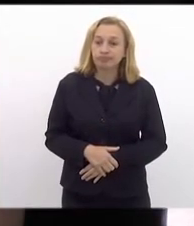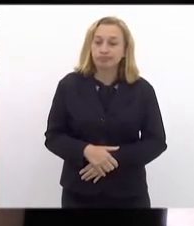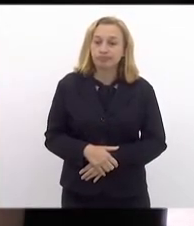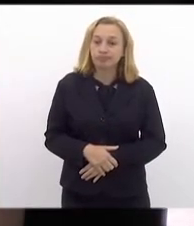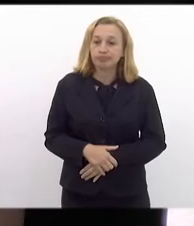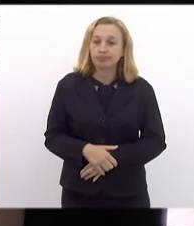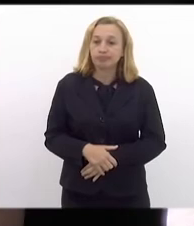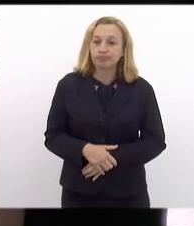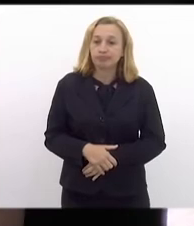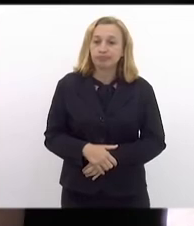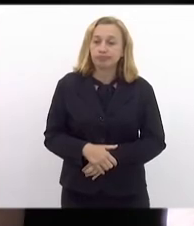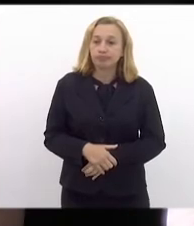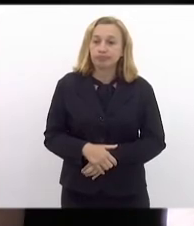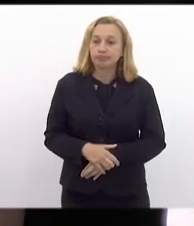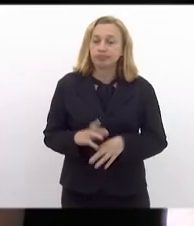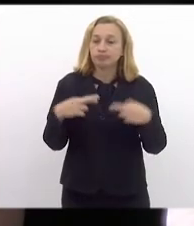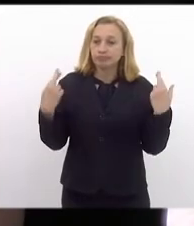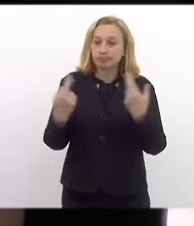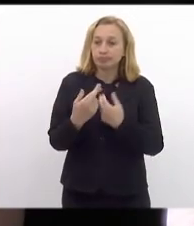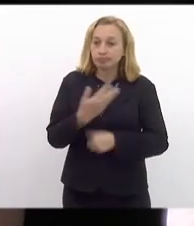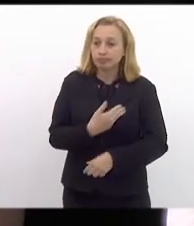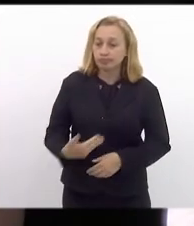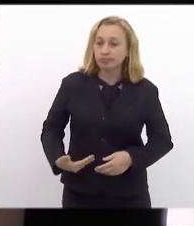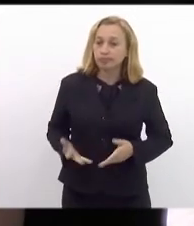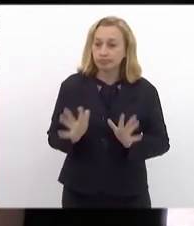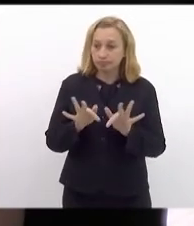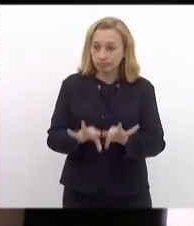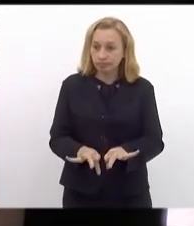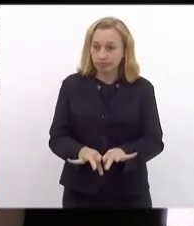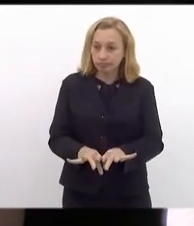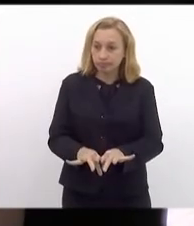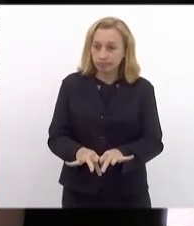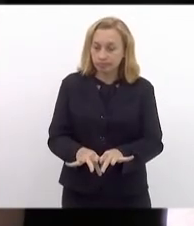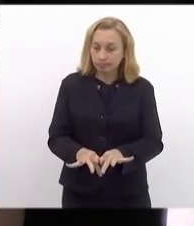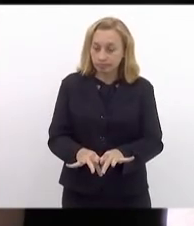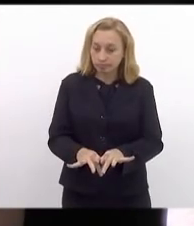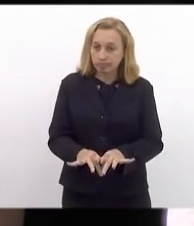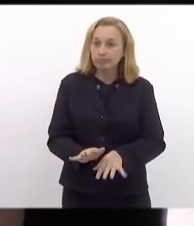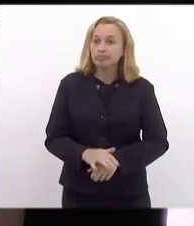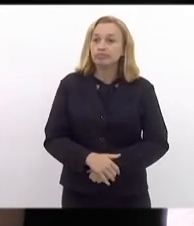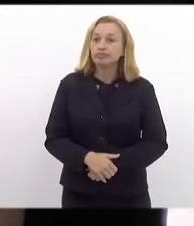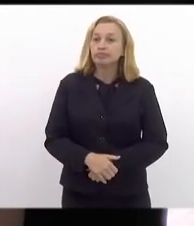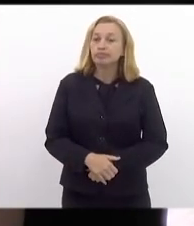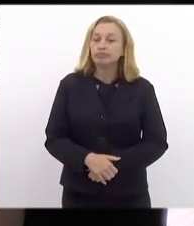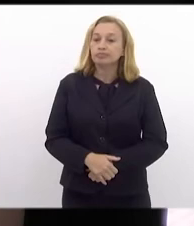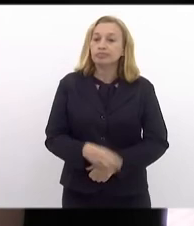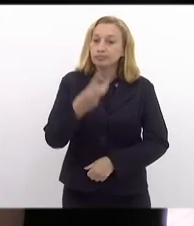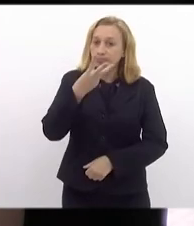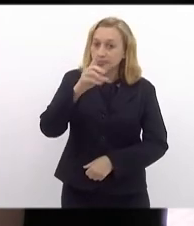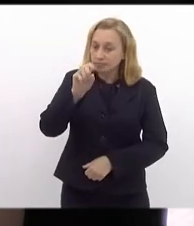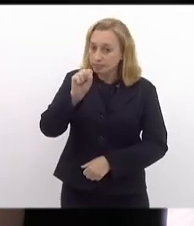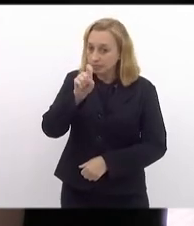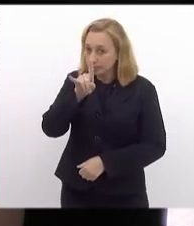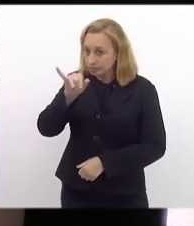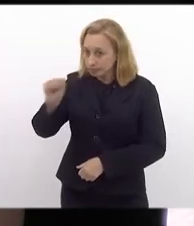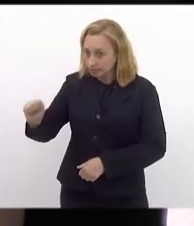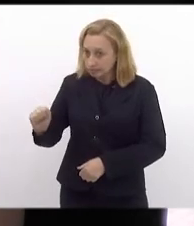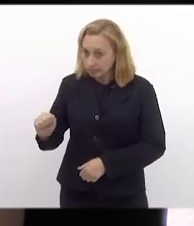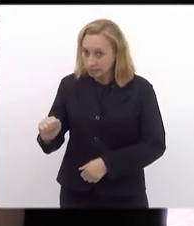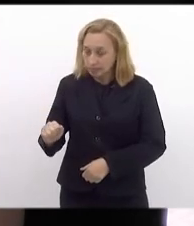audiência pública de hoje suspensa suspensa por 30 dias